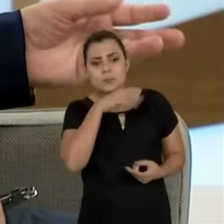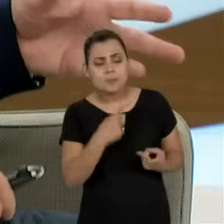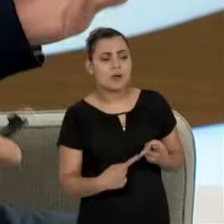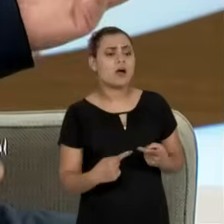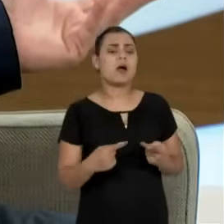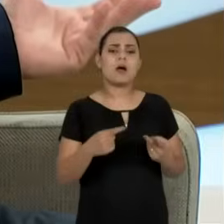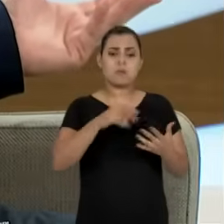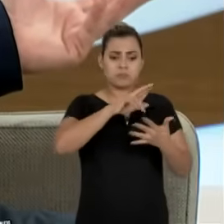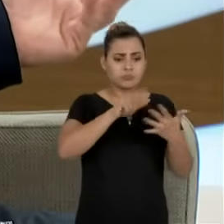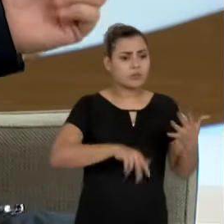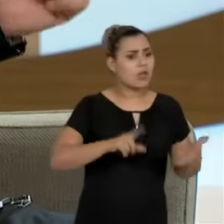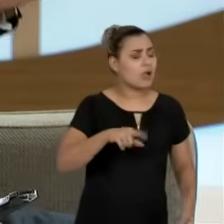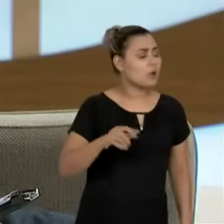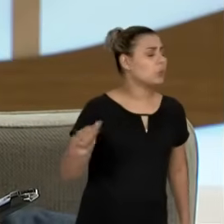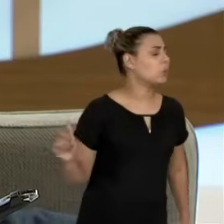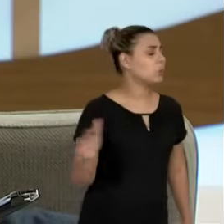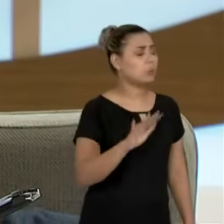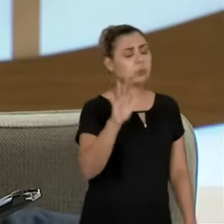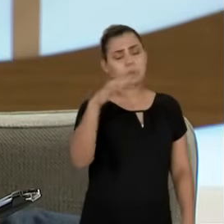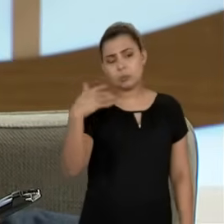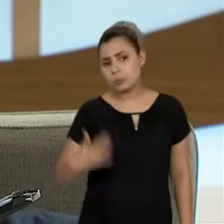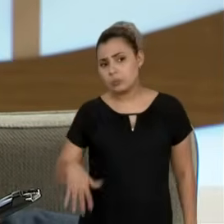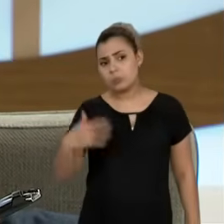remédio, vale uma fortuna aquilo.